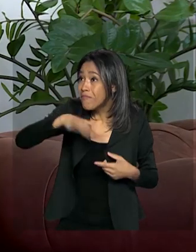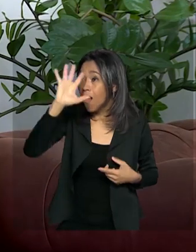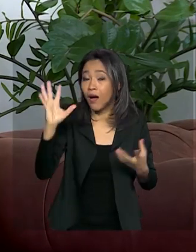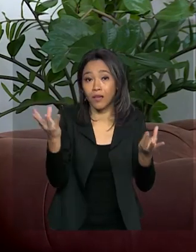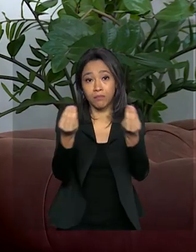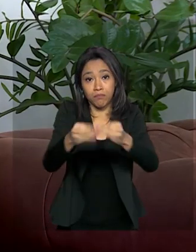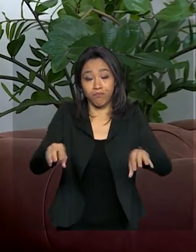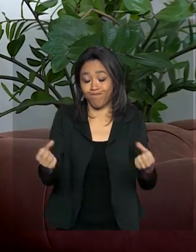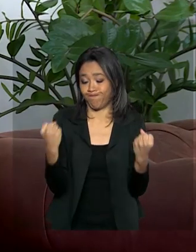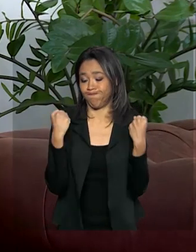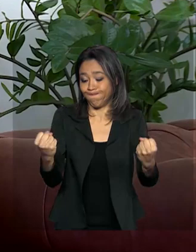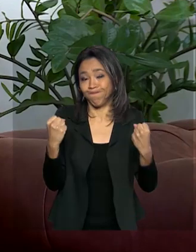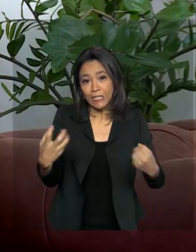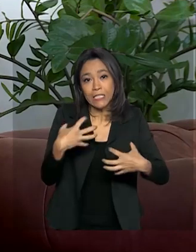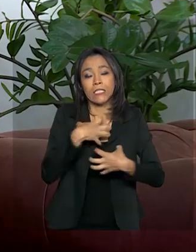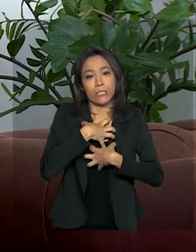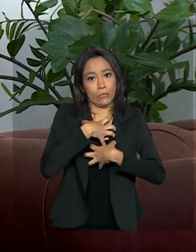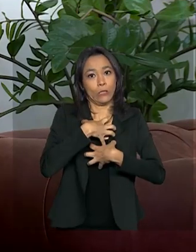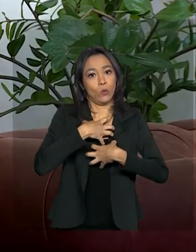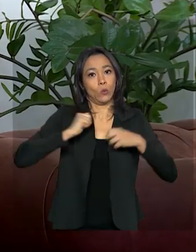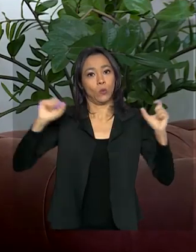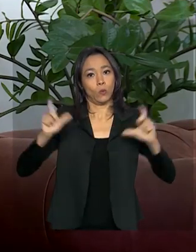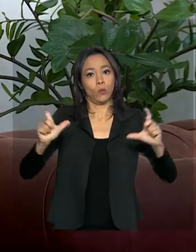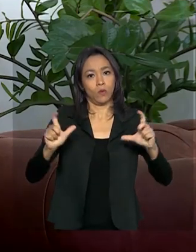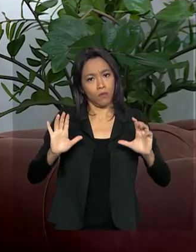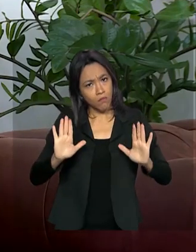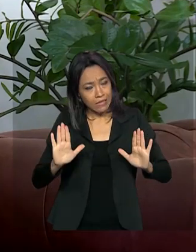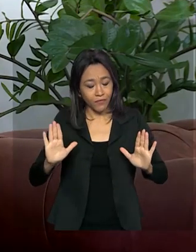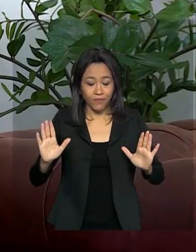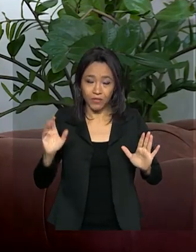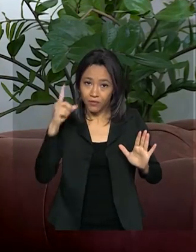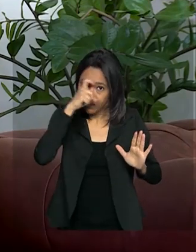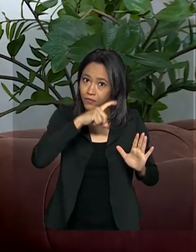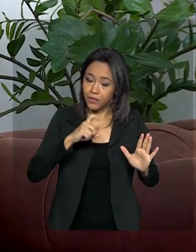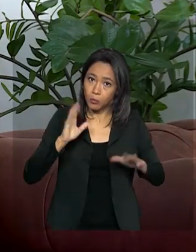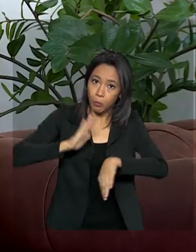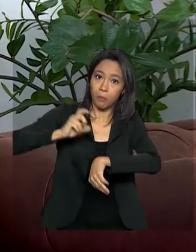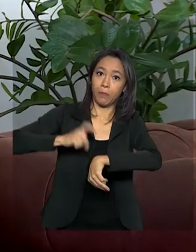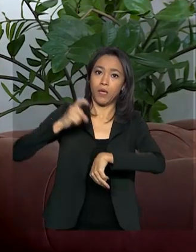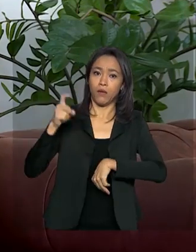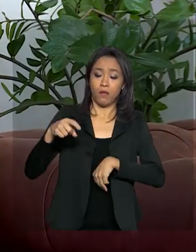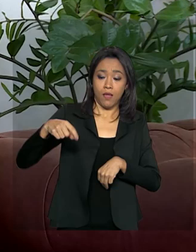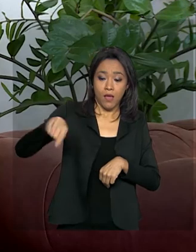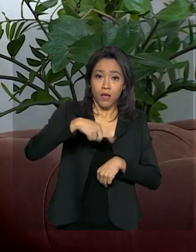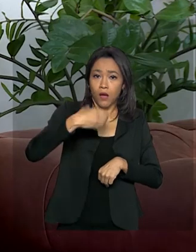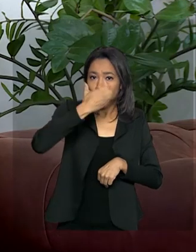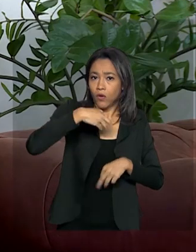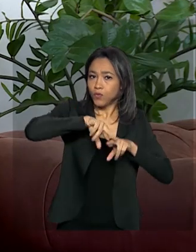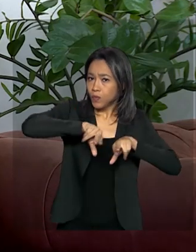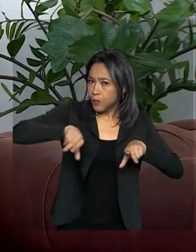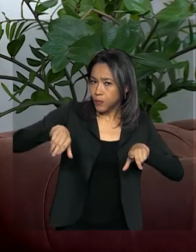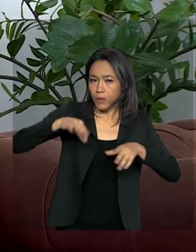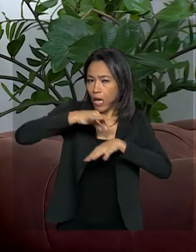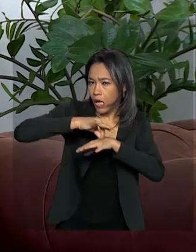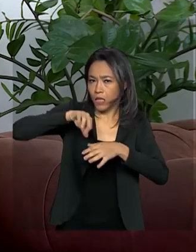mais impactados ainda estão sendo mas no primeiro momento foi assim um choque hortifruti granjeiros